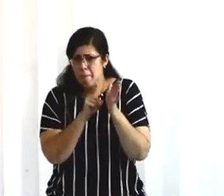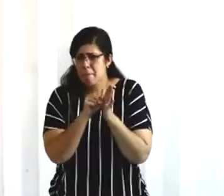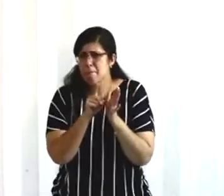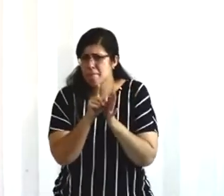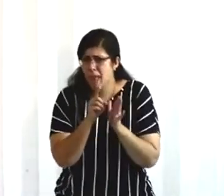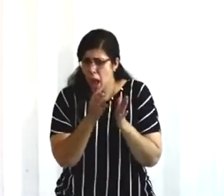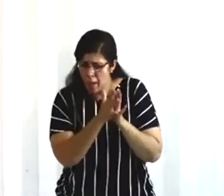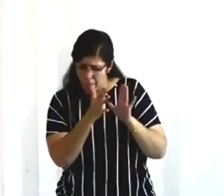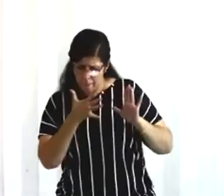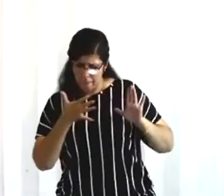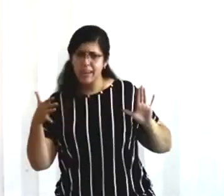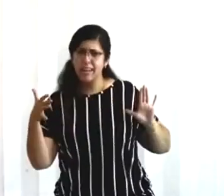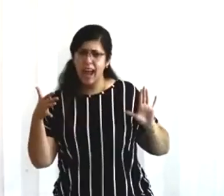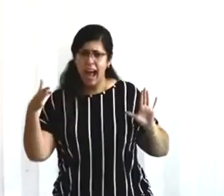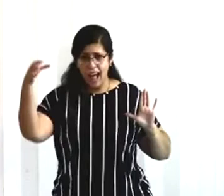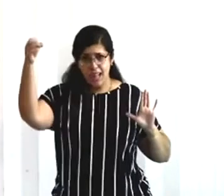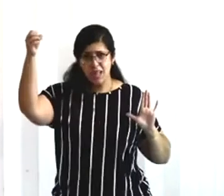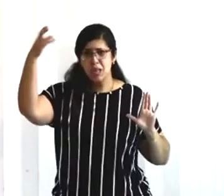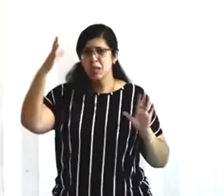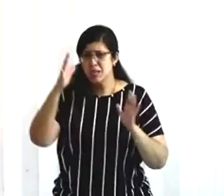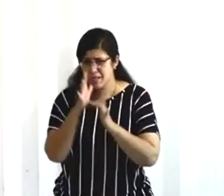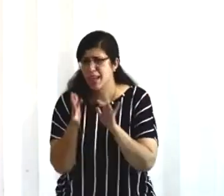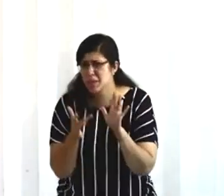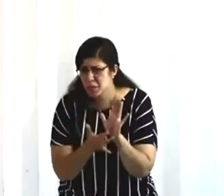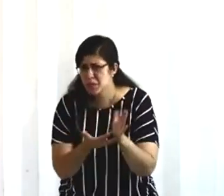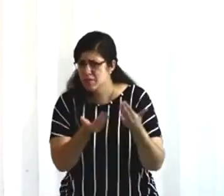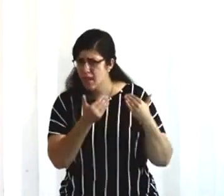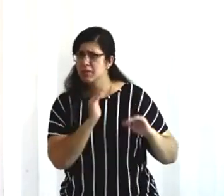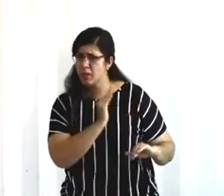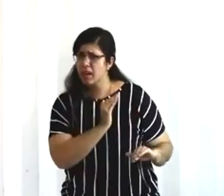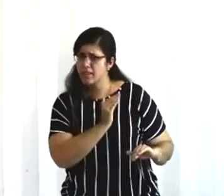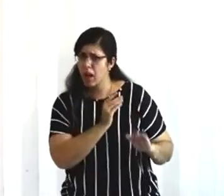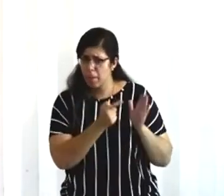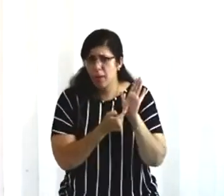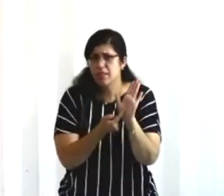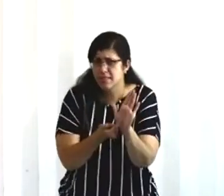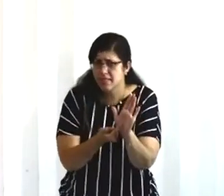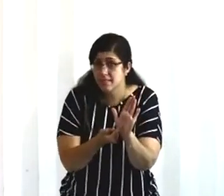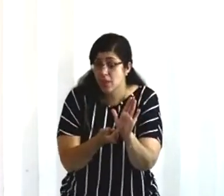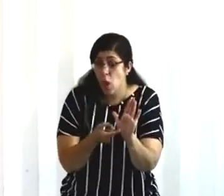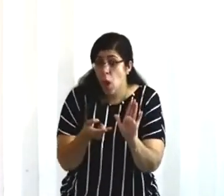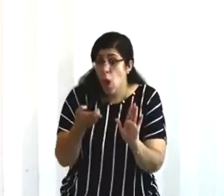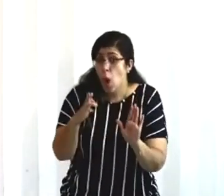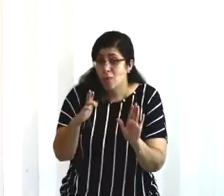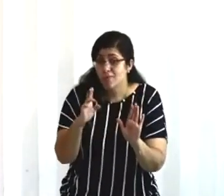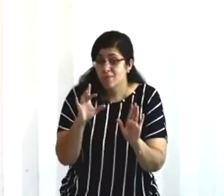resplandece a luz do Senhor, ou no seu coração resplandece os desejos